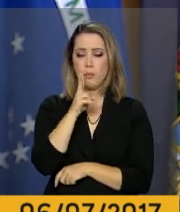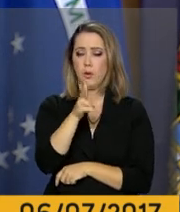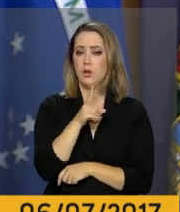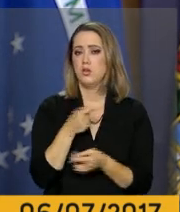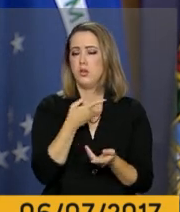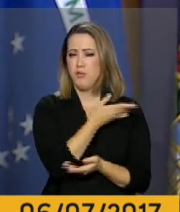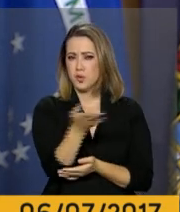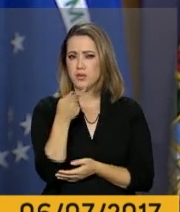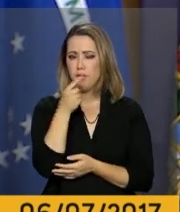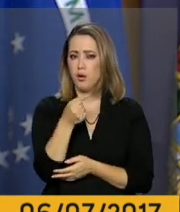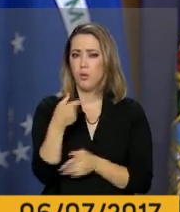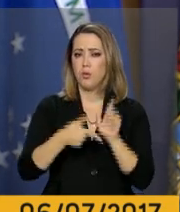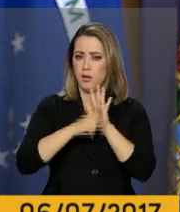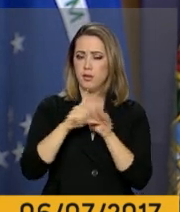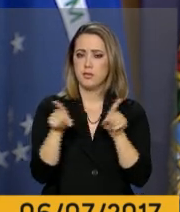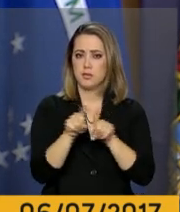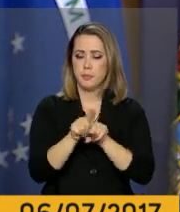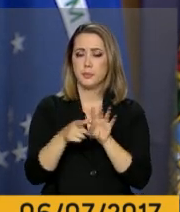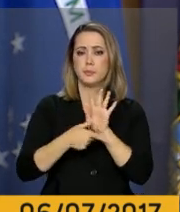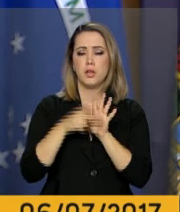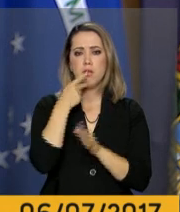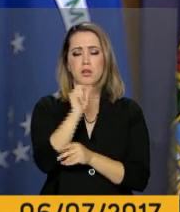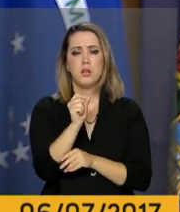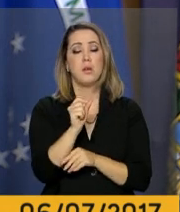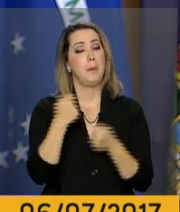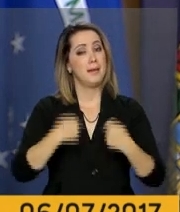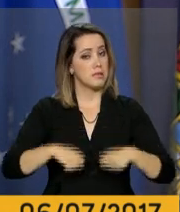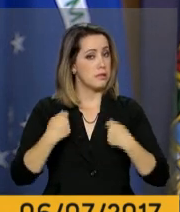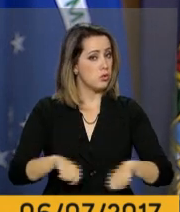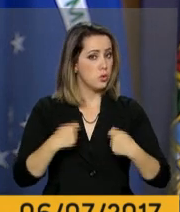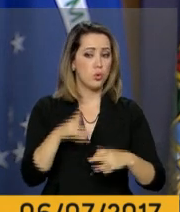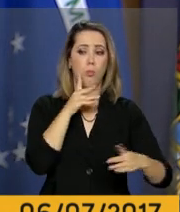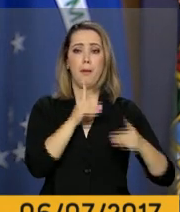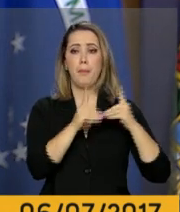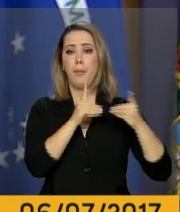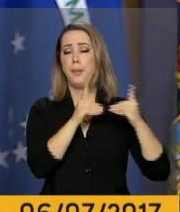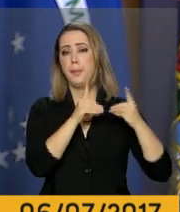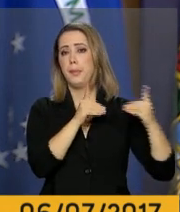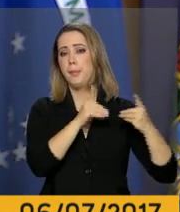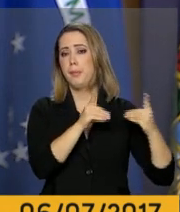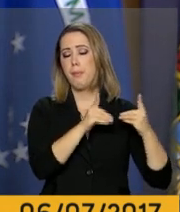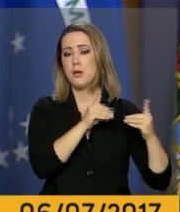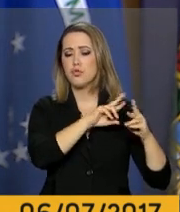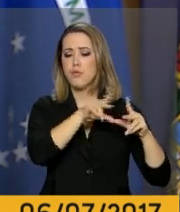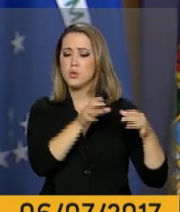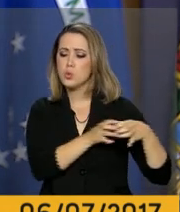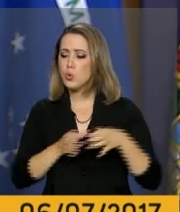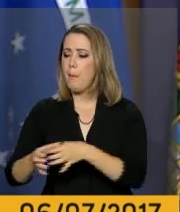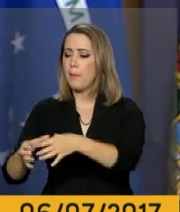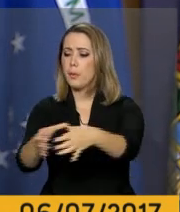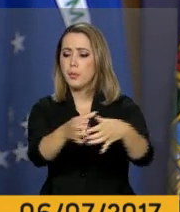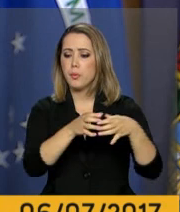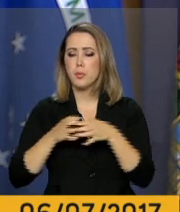lá no gabinete ou muito com vários setores da administração